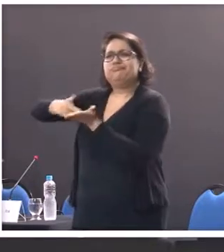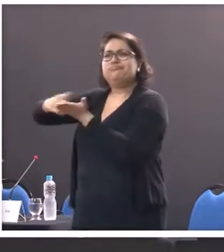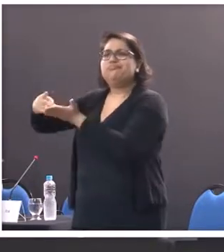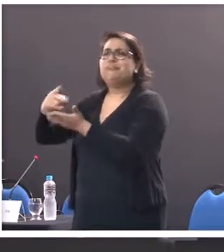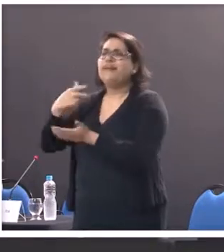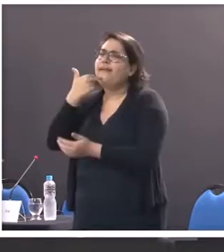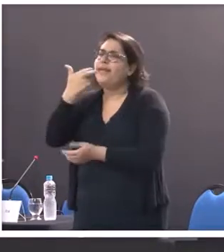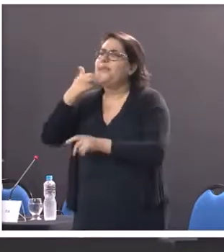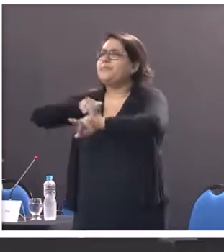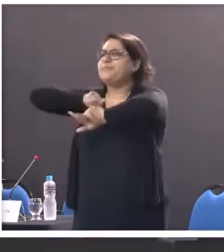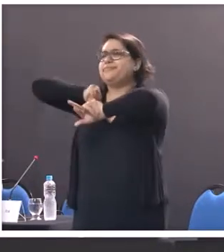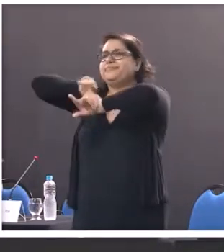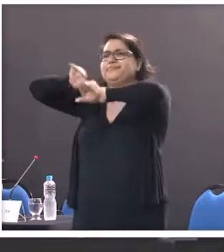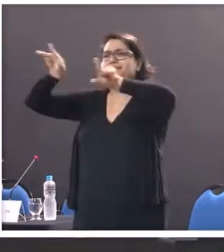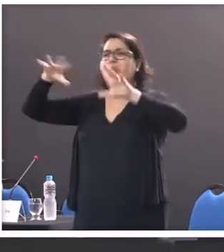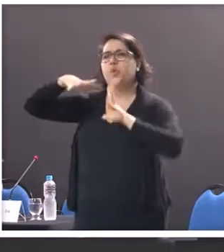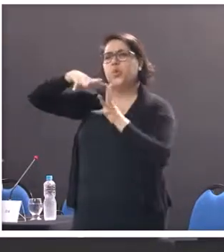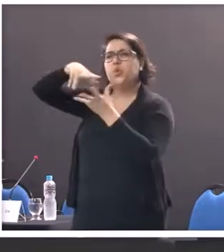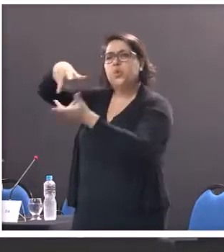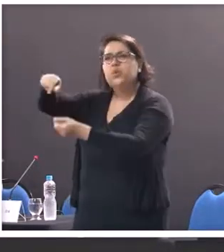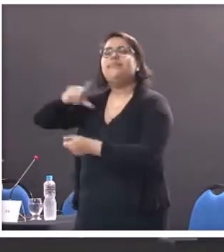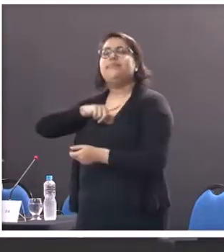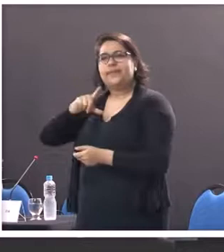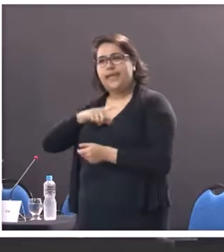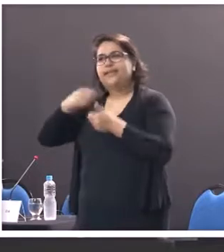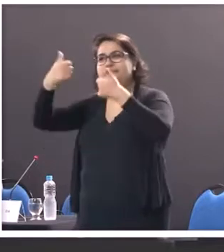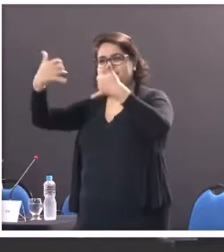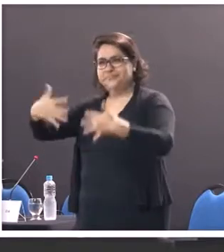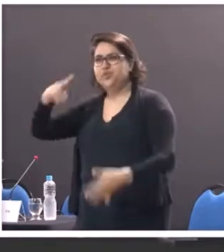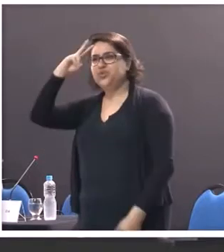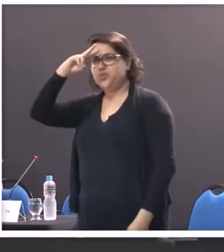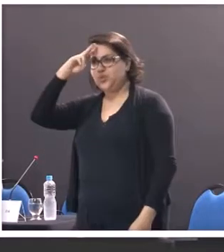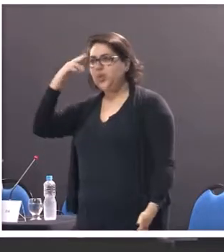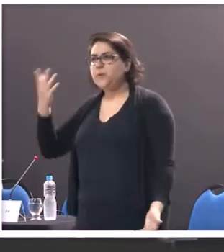idiomas, traz esse relato histórico,